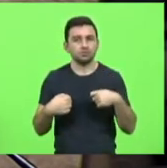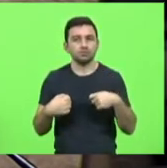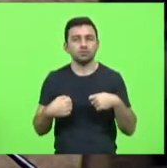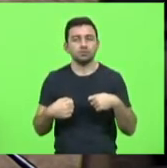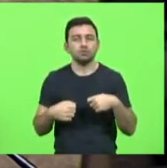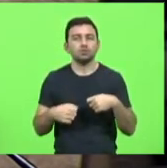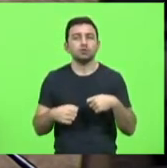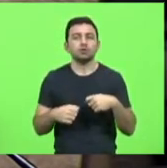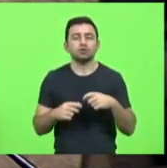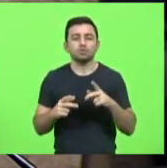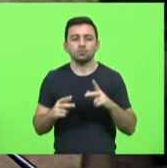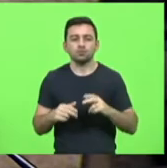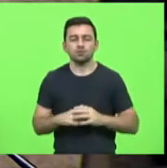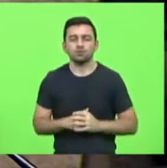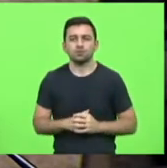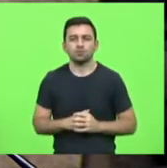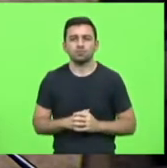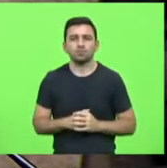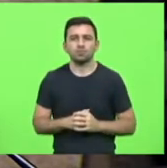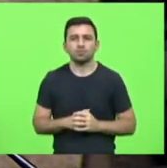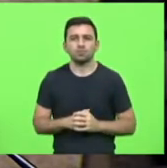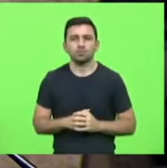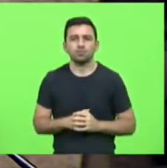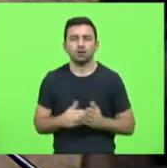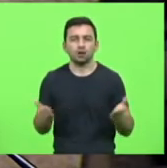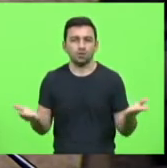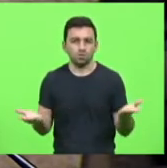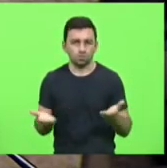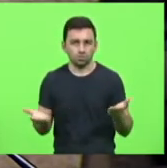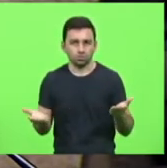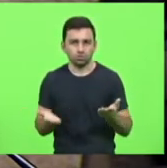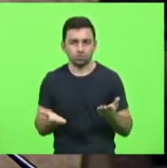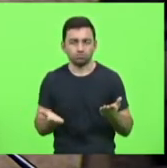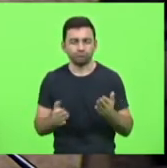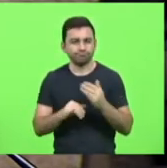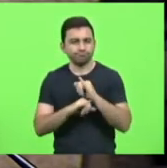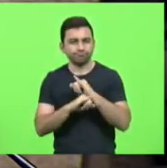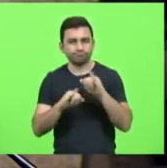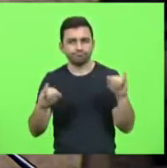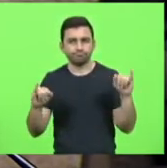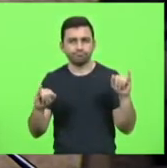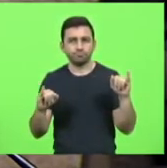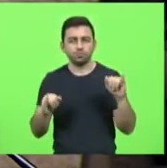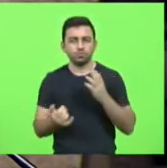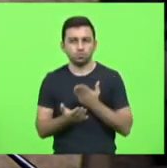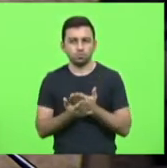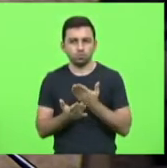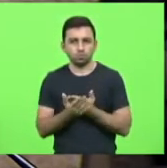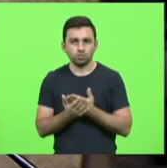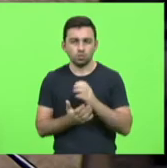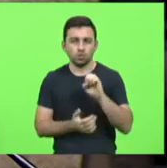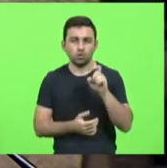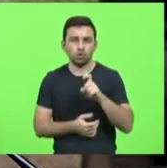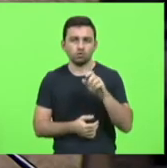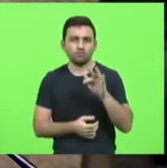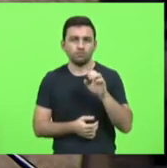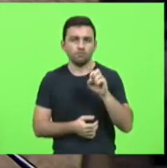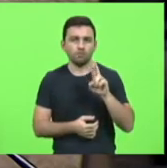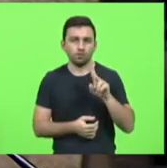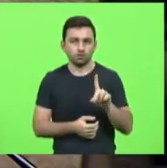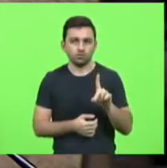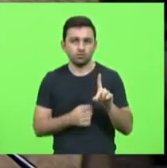Covid. E saiu agora, hoje, um estudo na Oxford